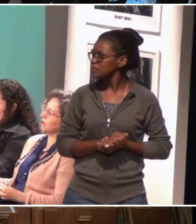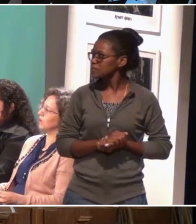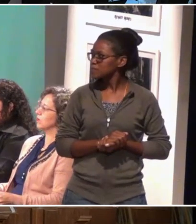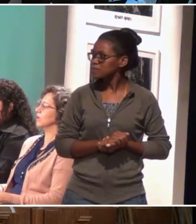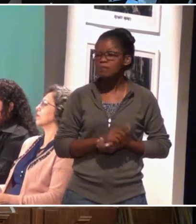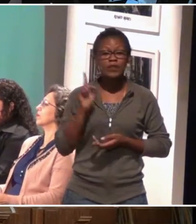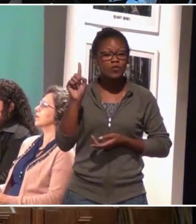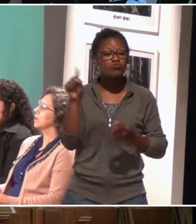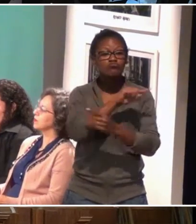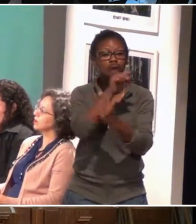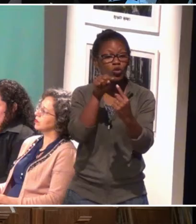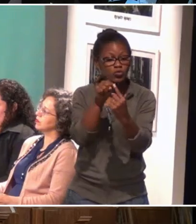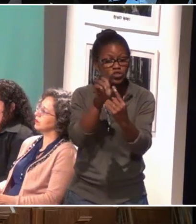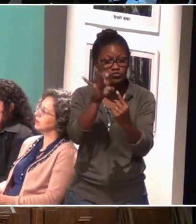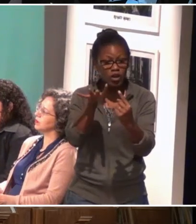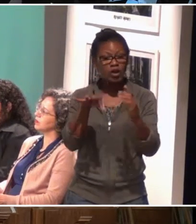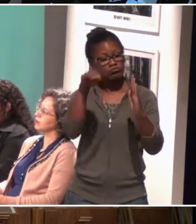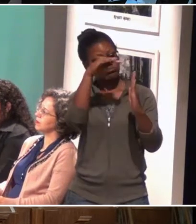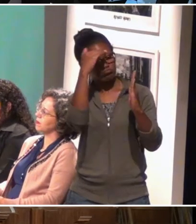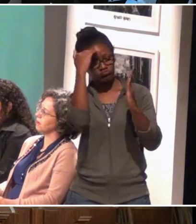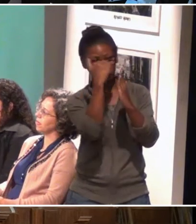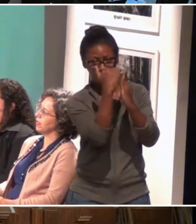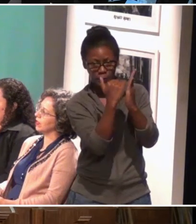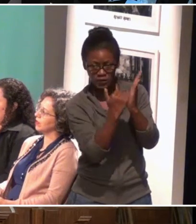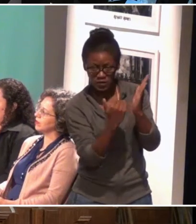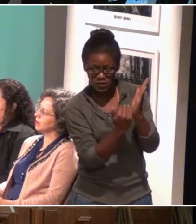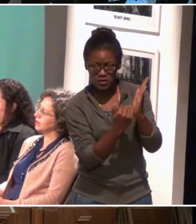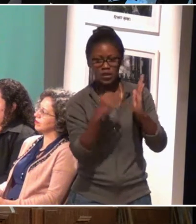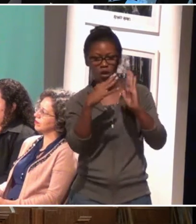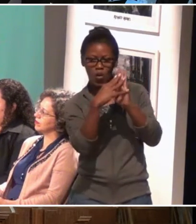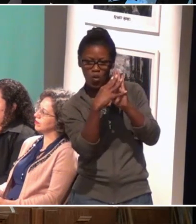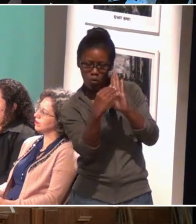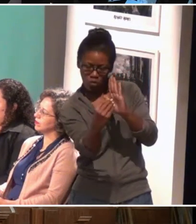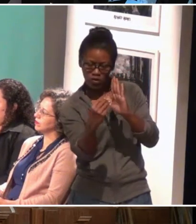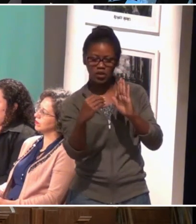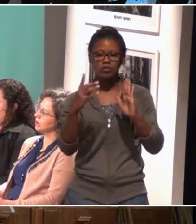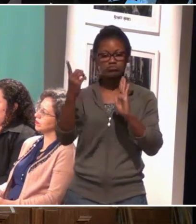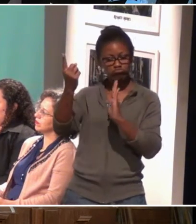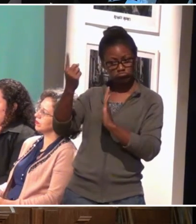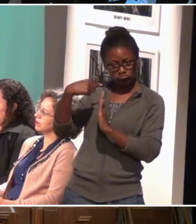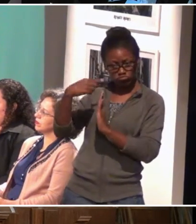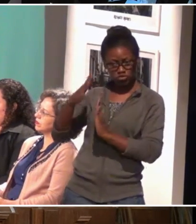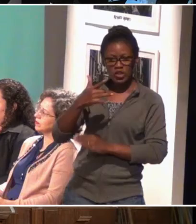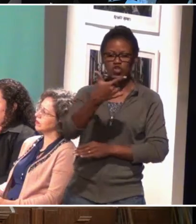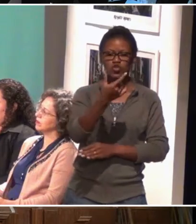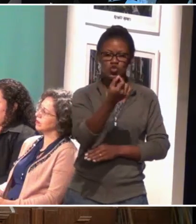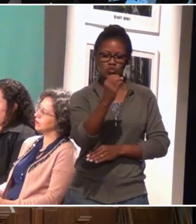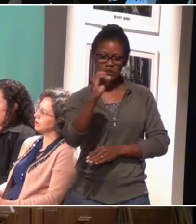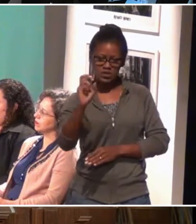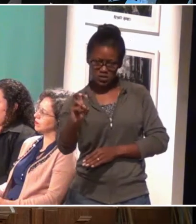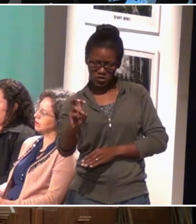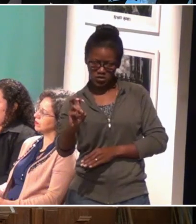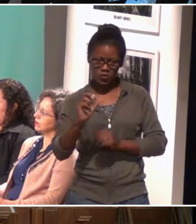Essa missão cumpre aquele designado no projeto inicial do CAIS, de 2005, que